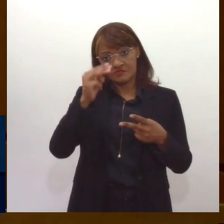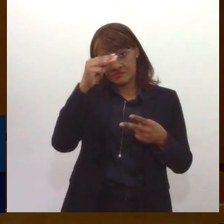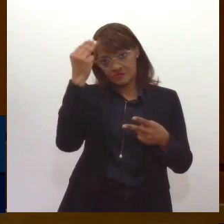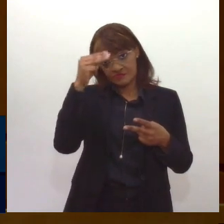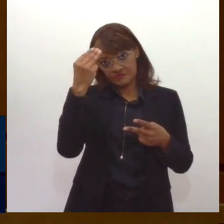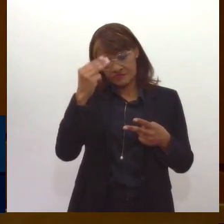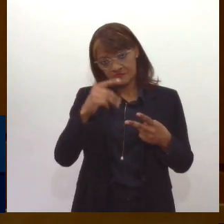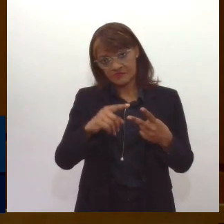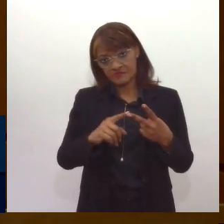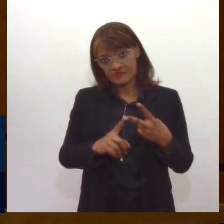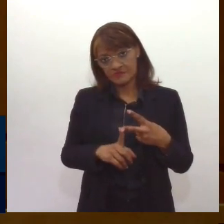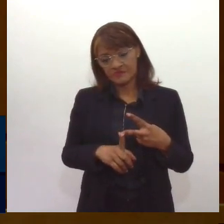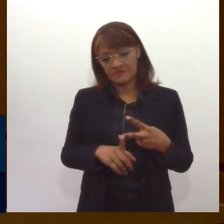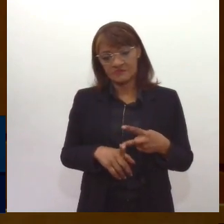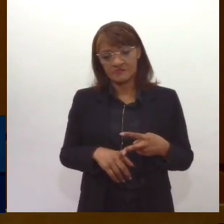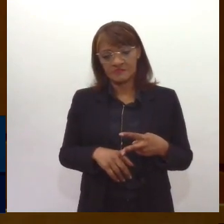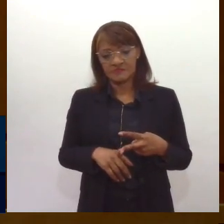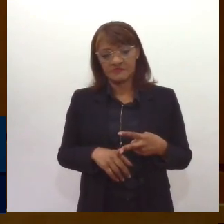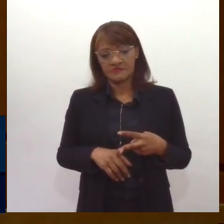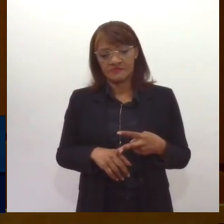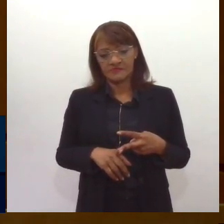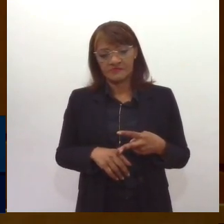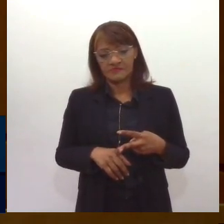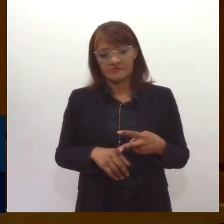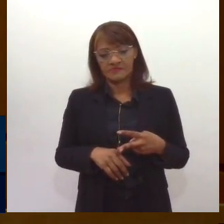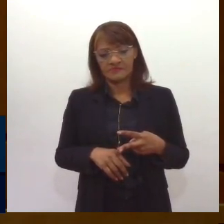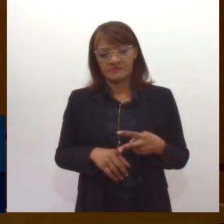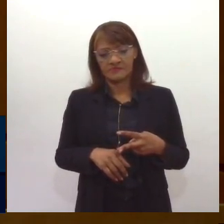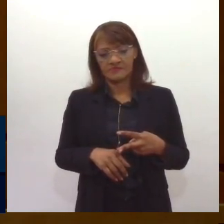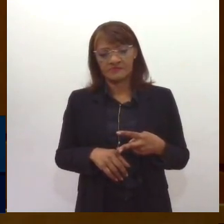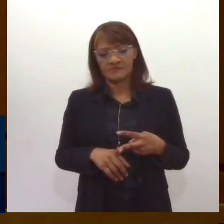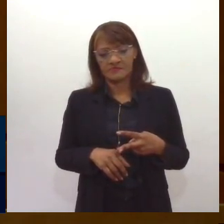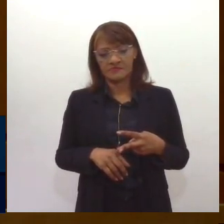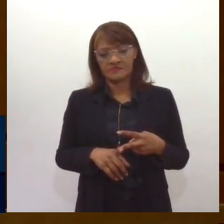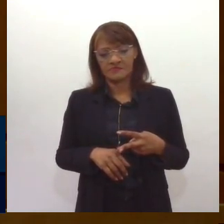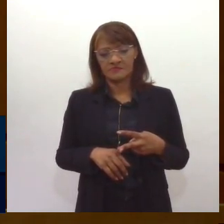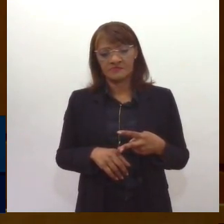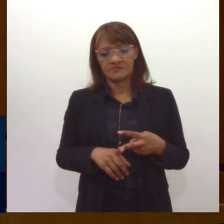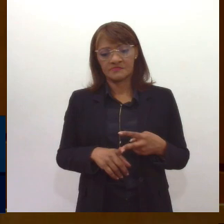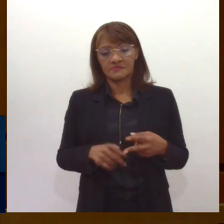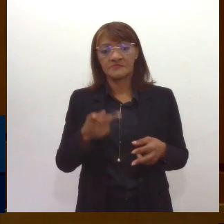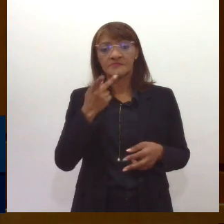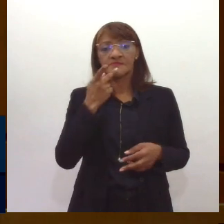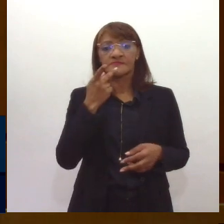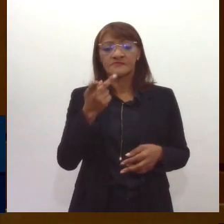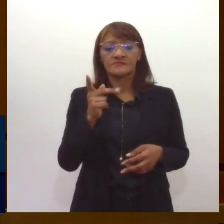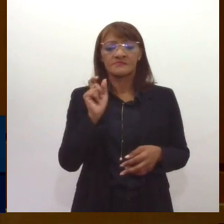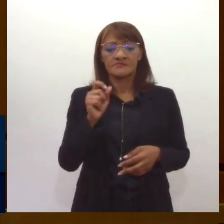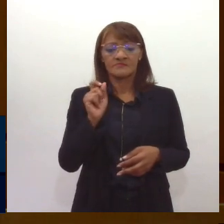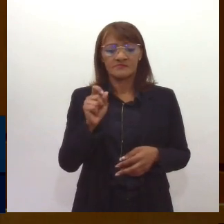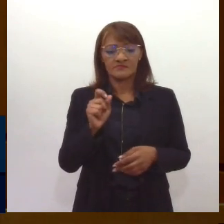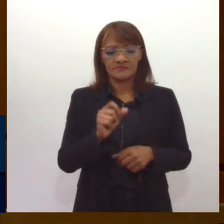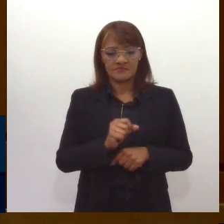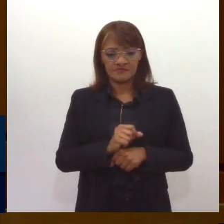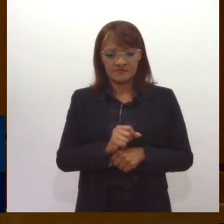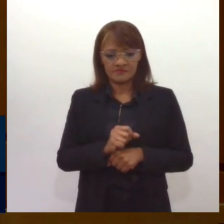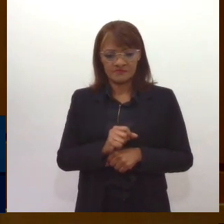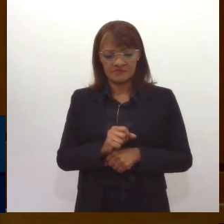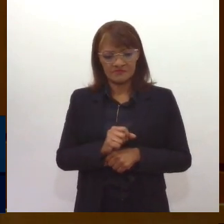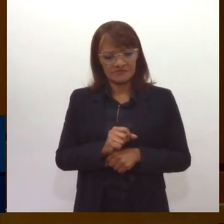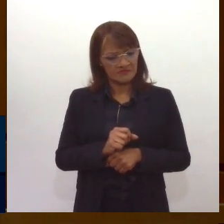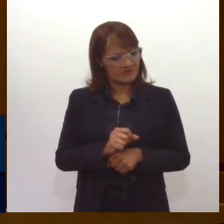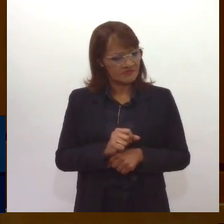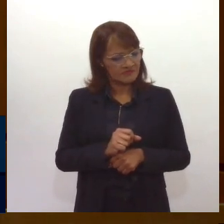falando e comentando acerca da decisão do Tribunal Regional Federal